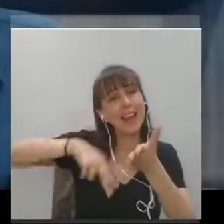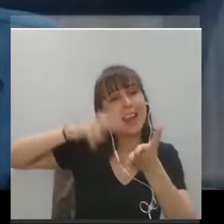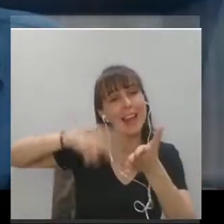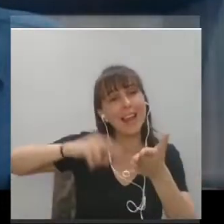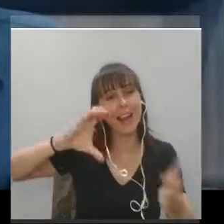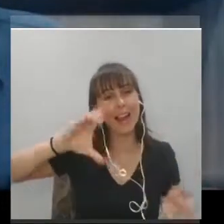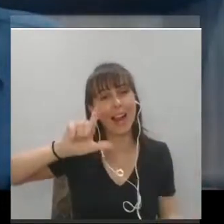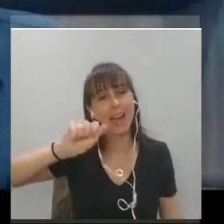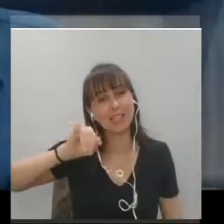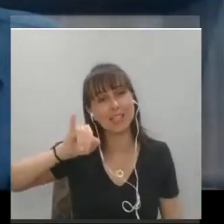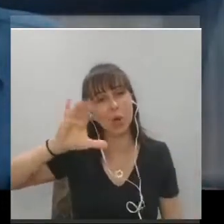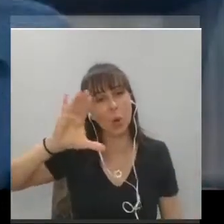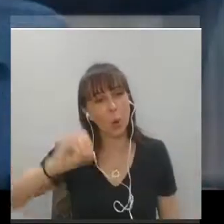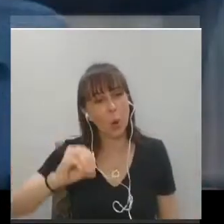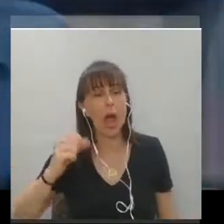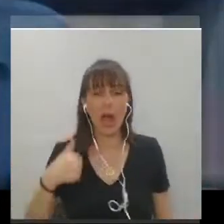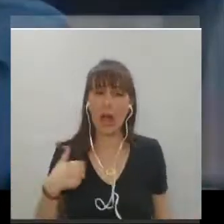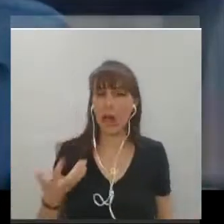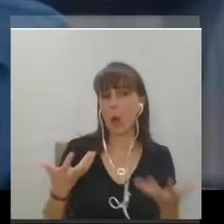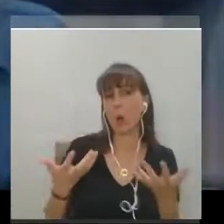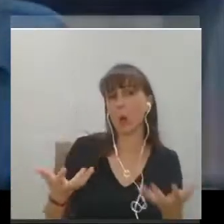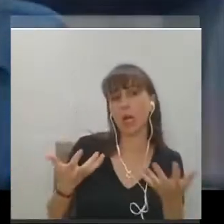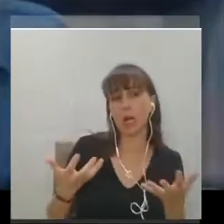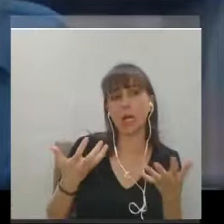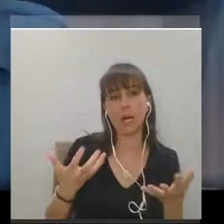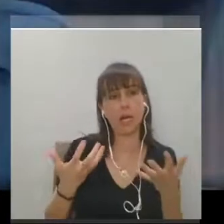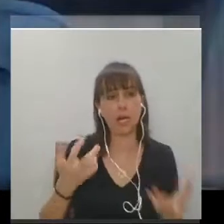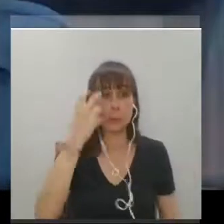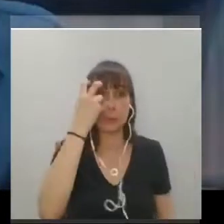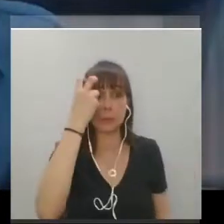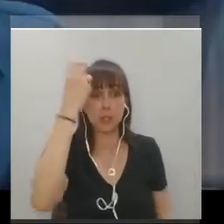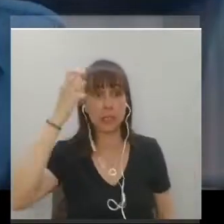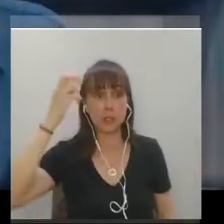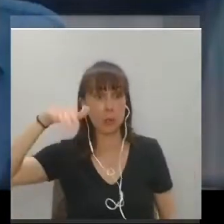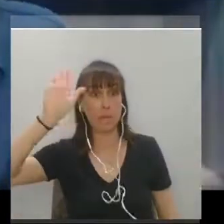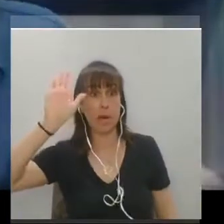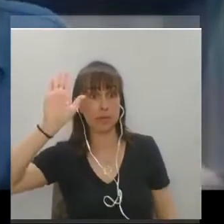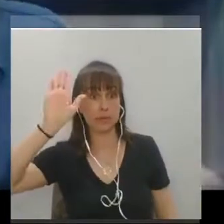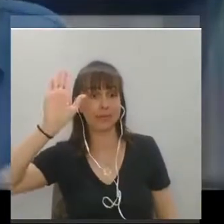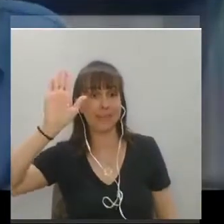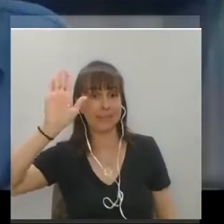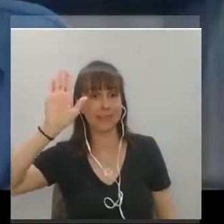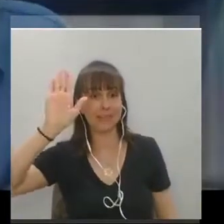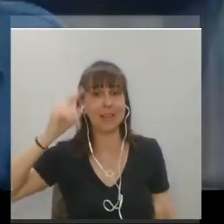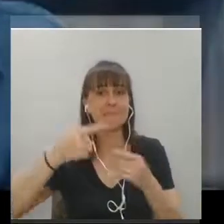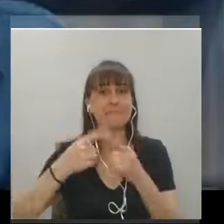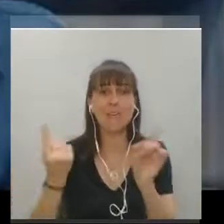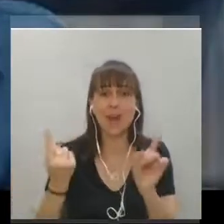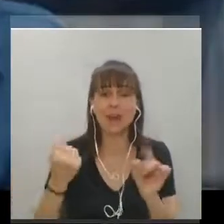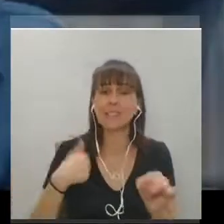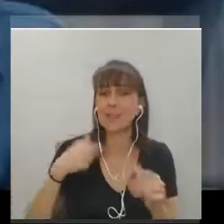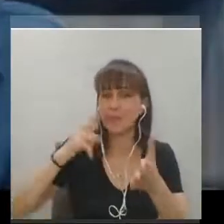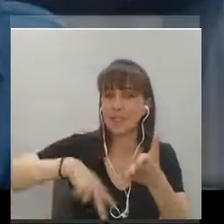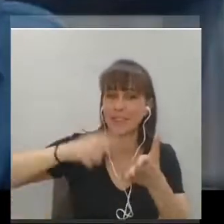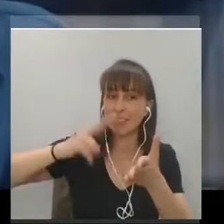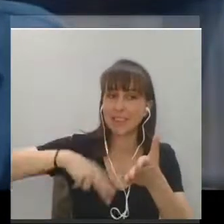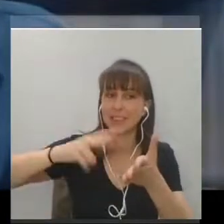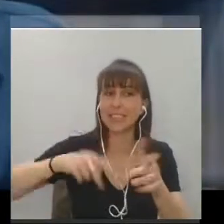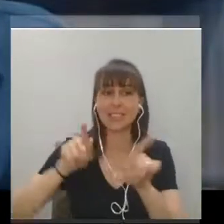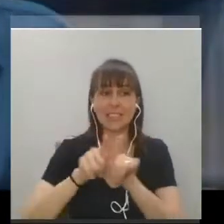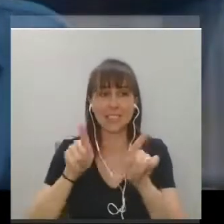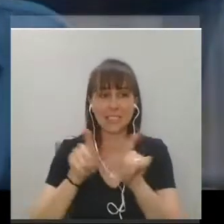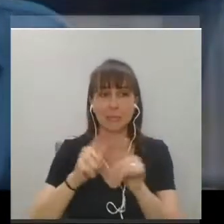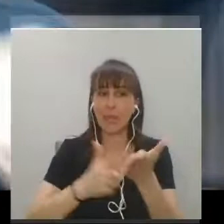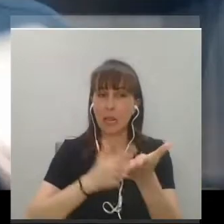eu quero ler o clássico porque eu quero me tornar uma pessoa mais inteligente, né? Então, na medida em que eu vou ler essas obras, eu vou me tornar uma pessoa mais